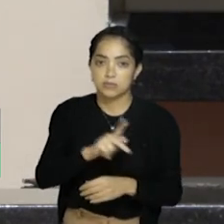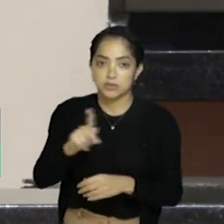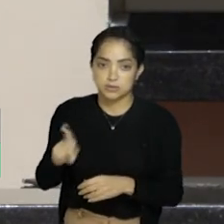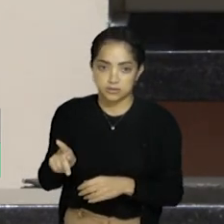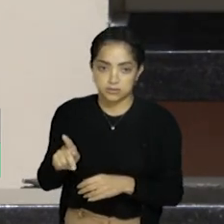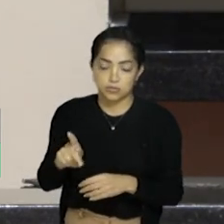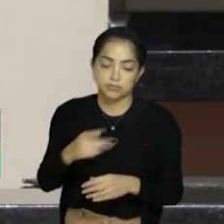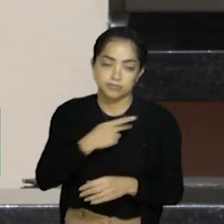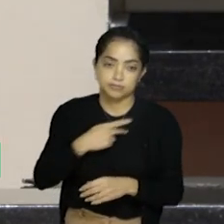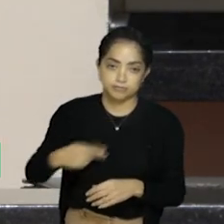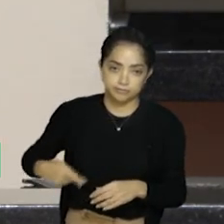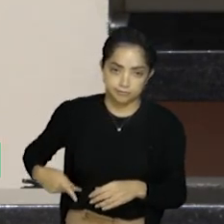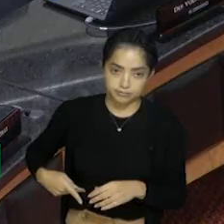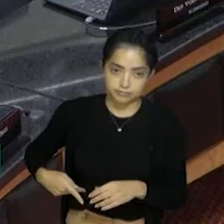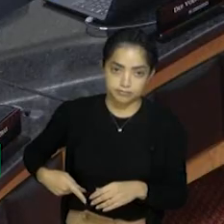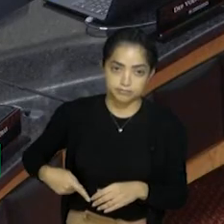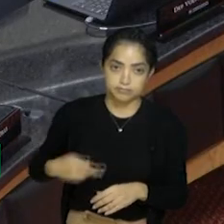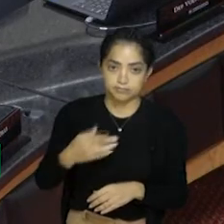Maurício